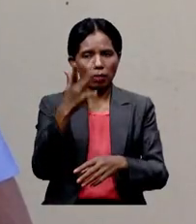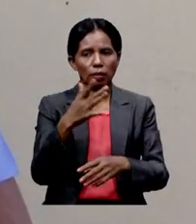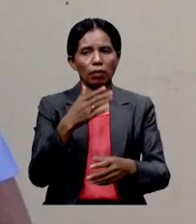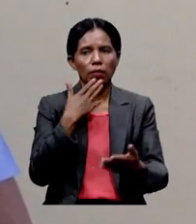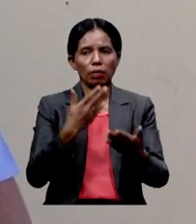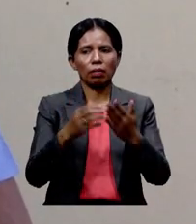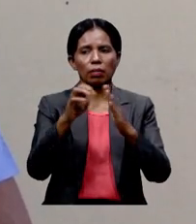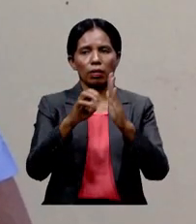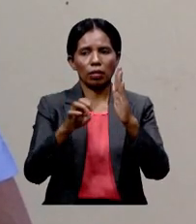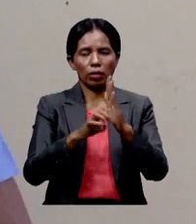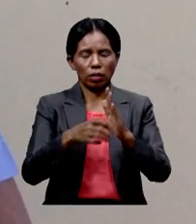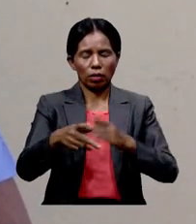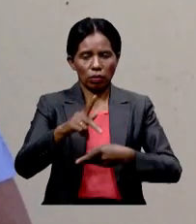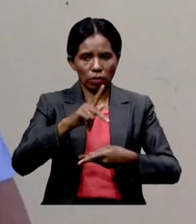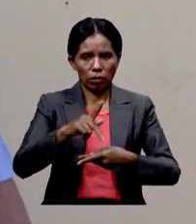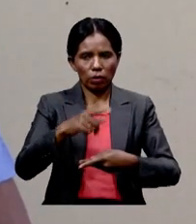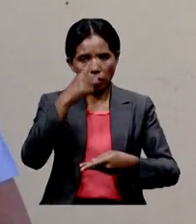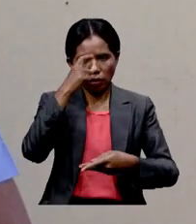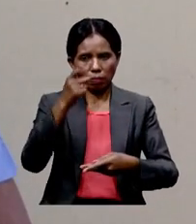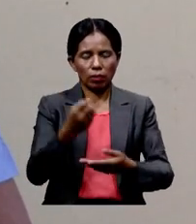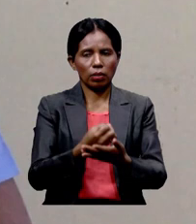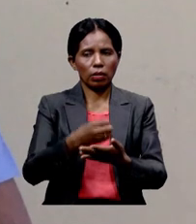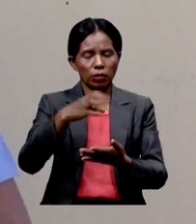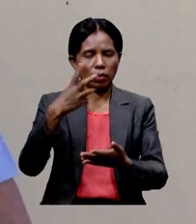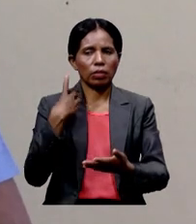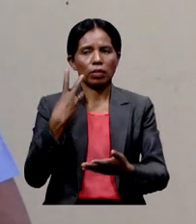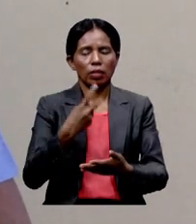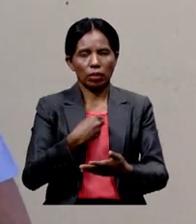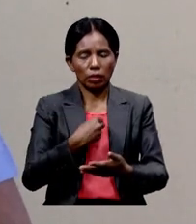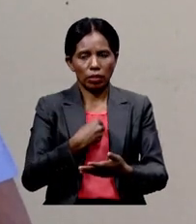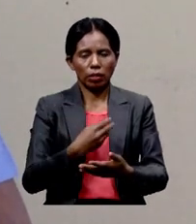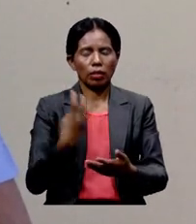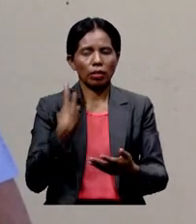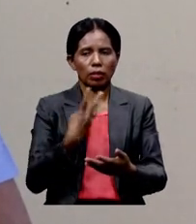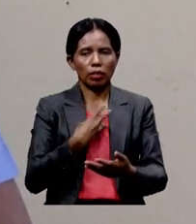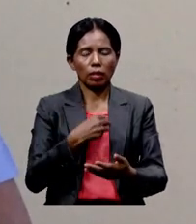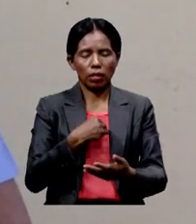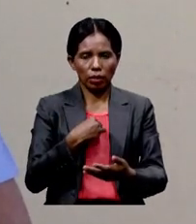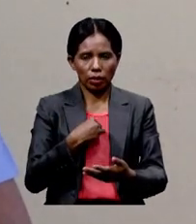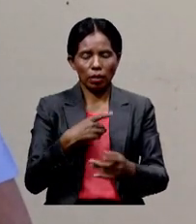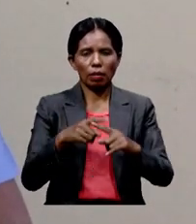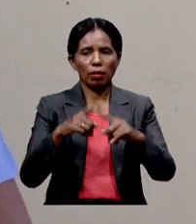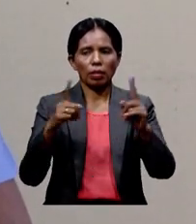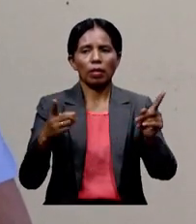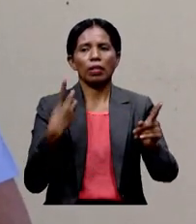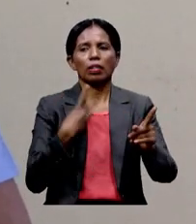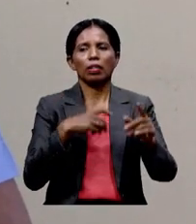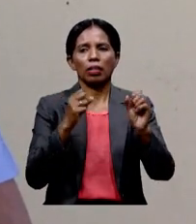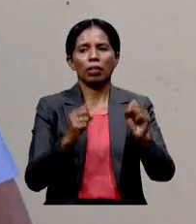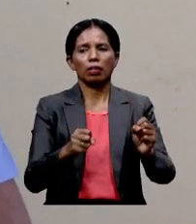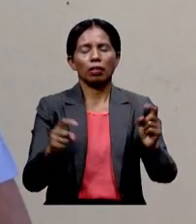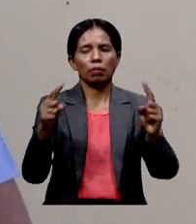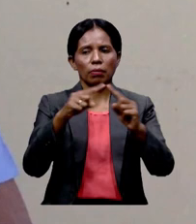estado a proteza. Tamba ne asa recurso itania e mesmo itanai itania mai be ne ita be participa